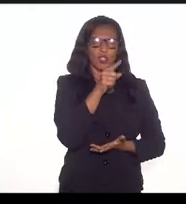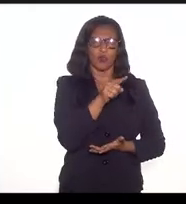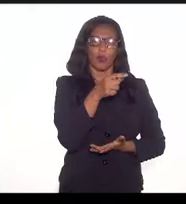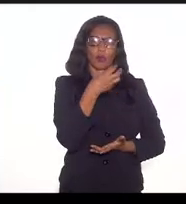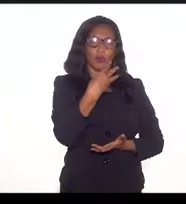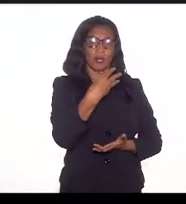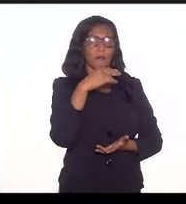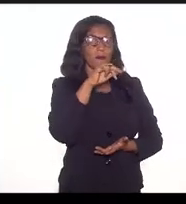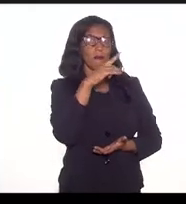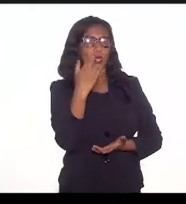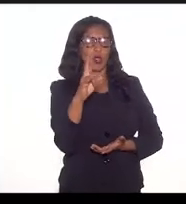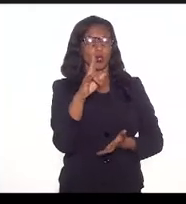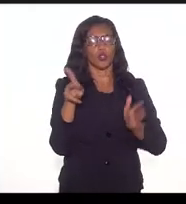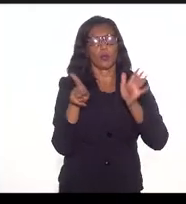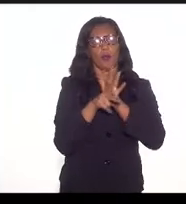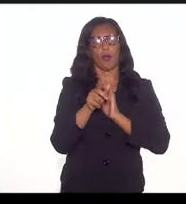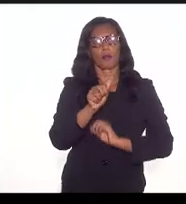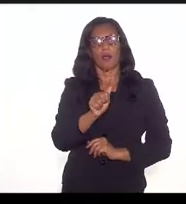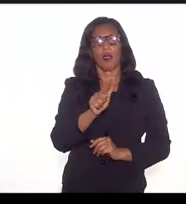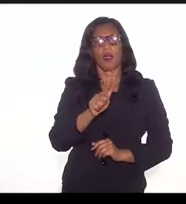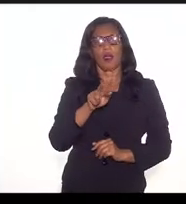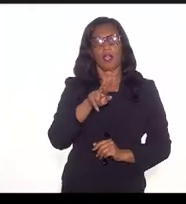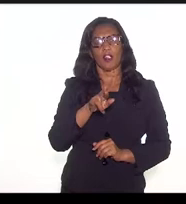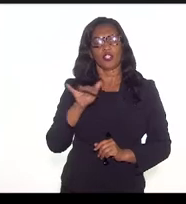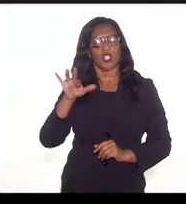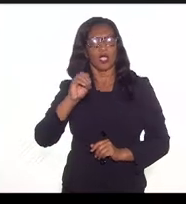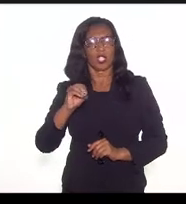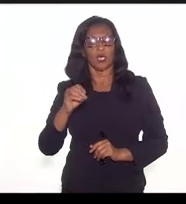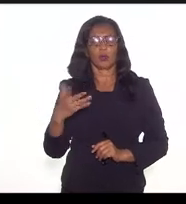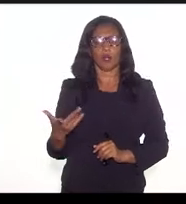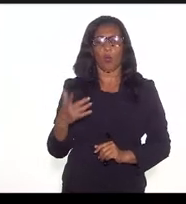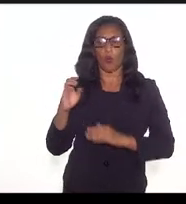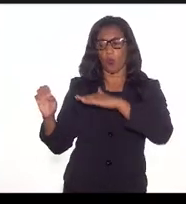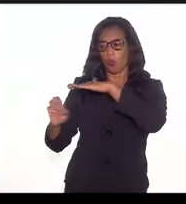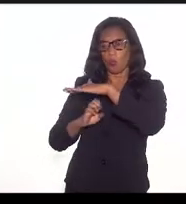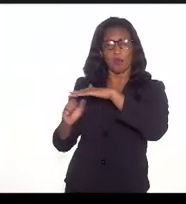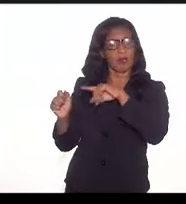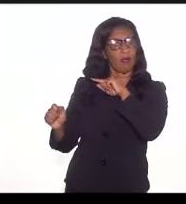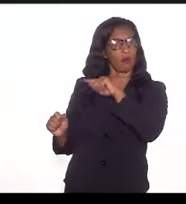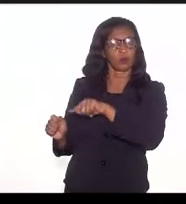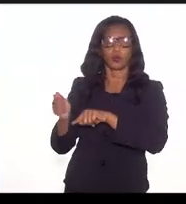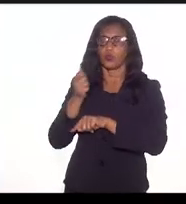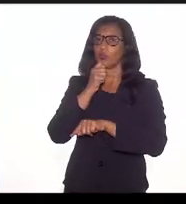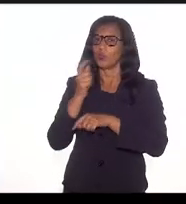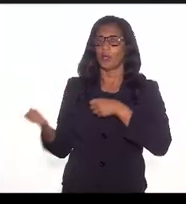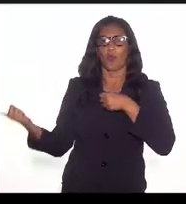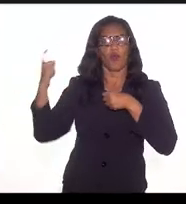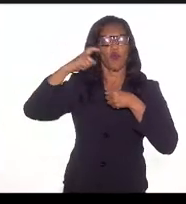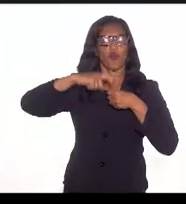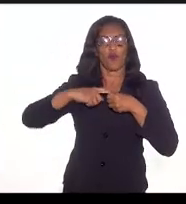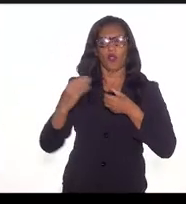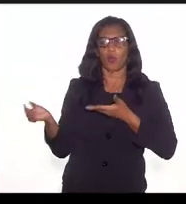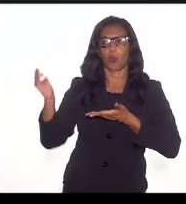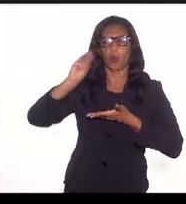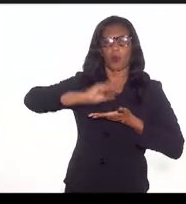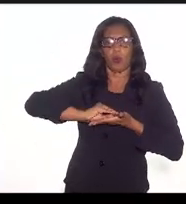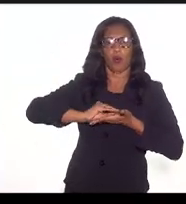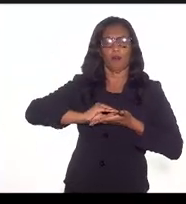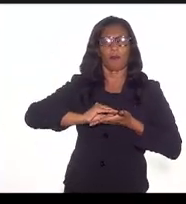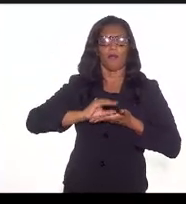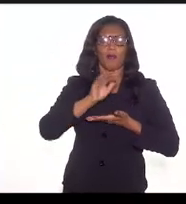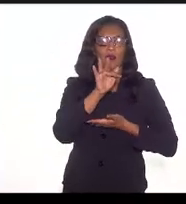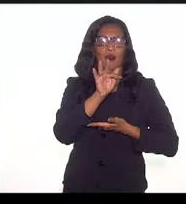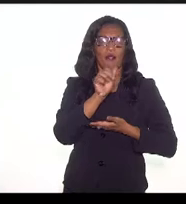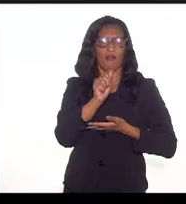de financiamento da AGRIO. Os outros 50% foi subvenção, ou seja, o empresário ele não tem que retornar com esse dinheiro nem para a AGRIO nem para a